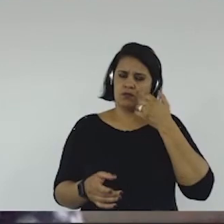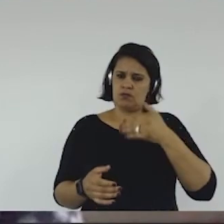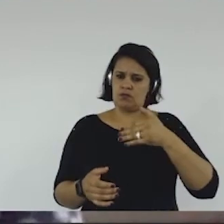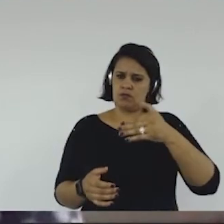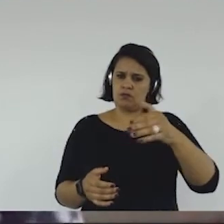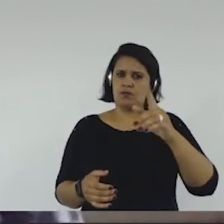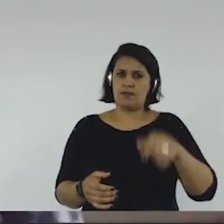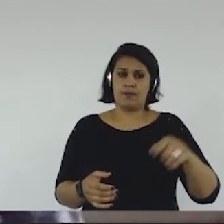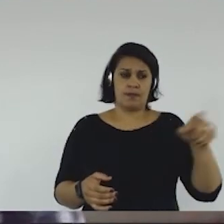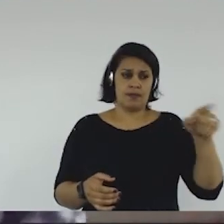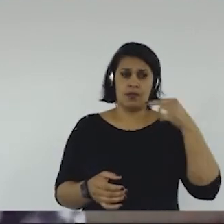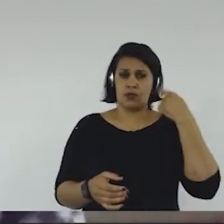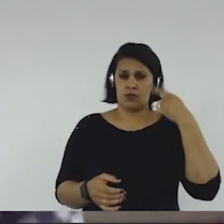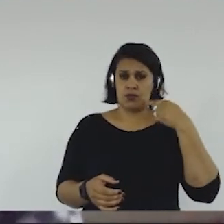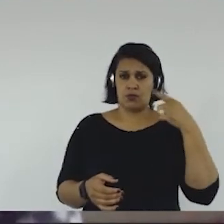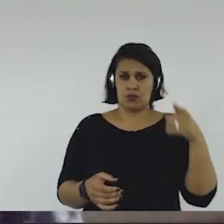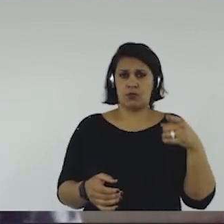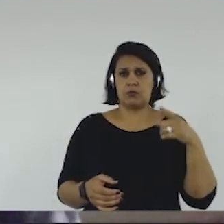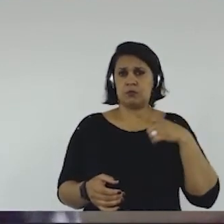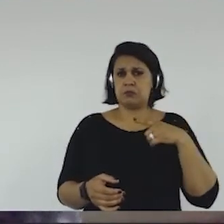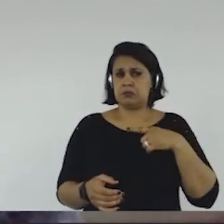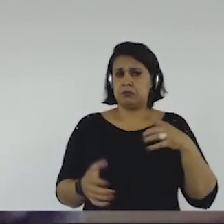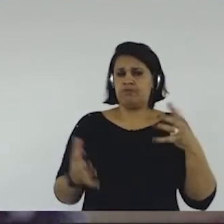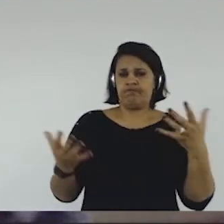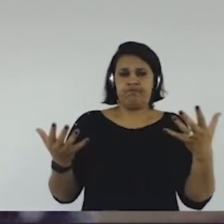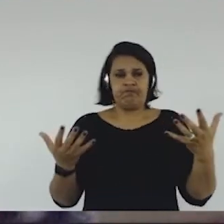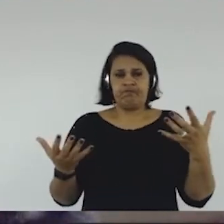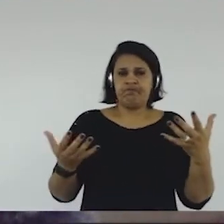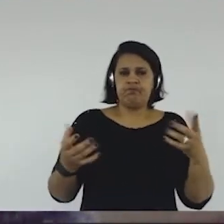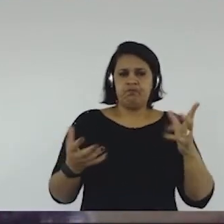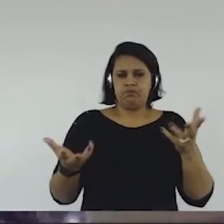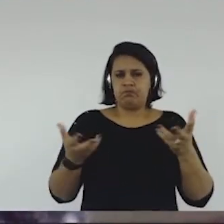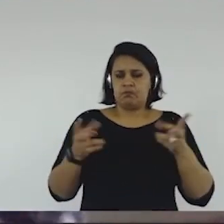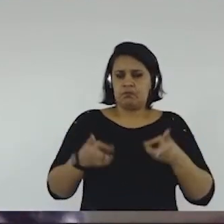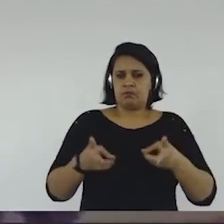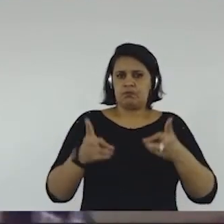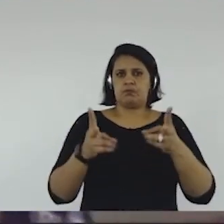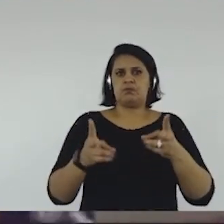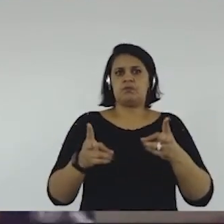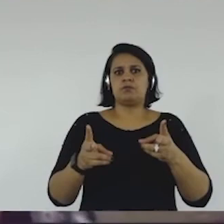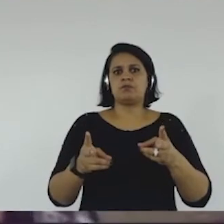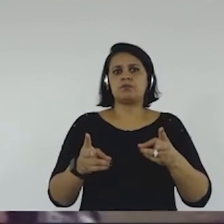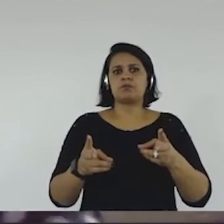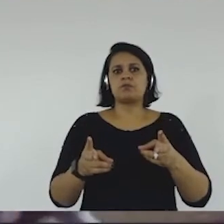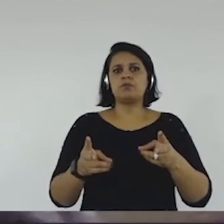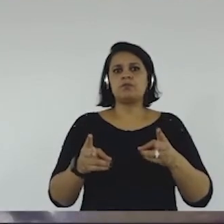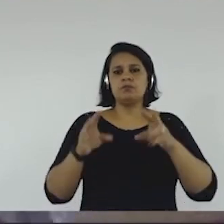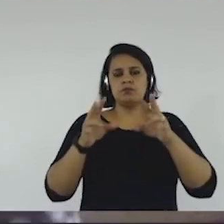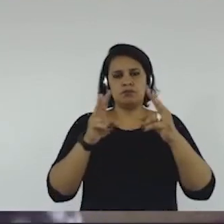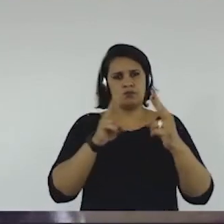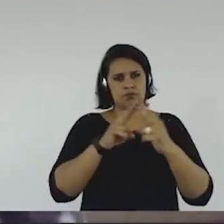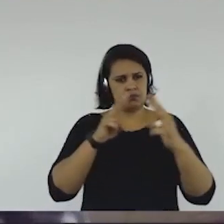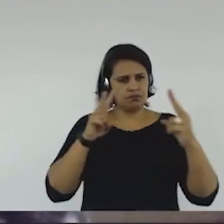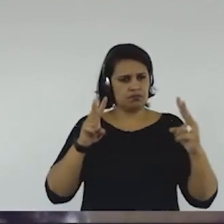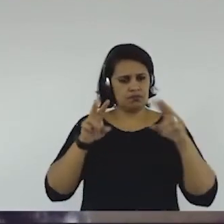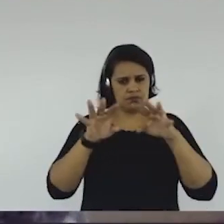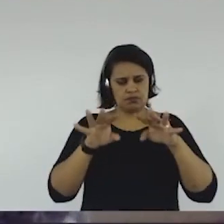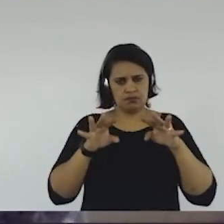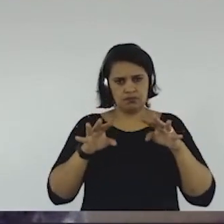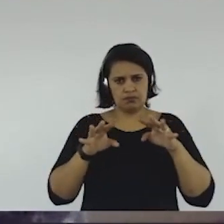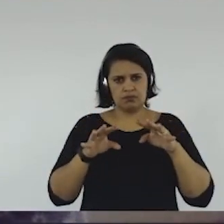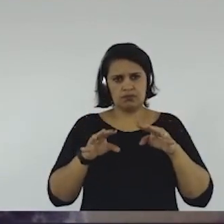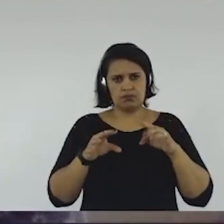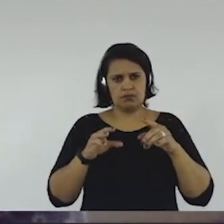dos advogados de seguirem com as audiências de instrução virtuais. Eu acho que uma coisa é